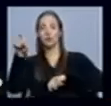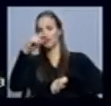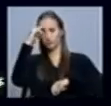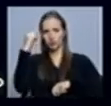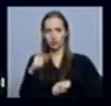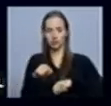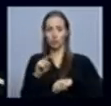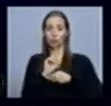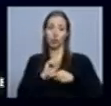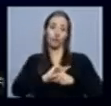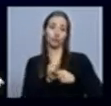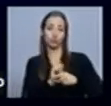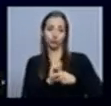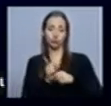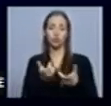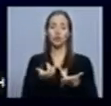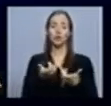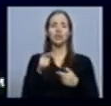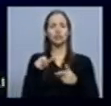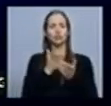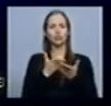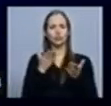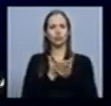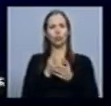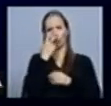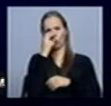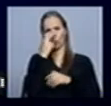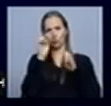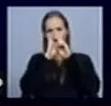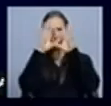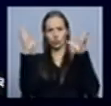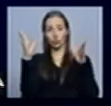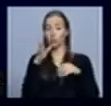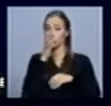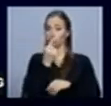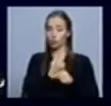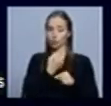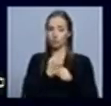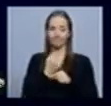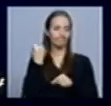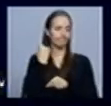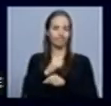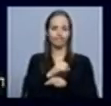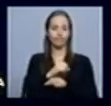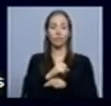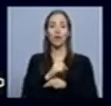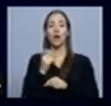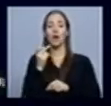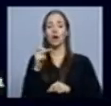estudo que foi feito, chegou-se a uma conclusão muito curiosa e que diz o seguinte: não, a galáxia de Andrómeda